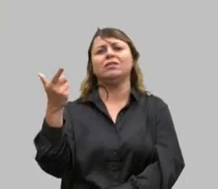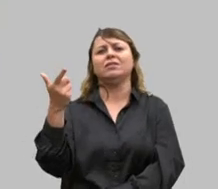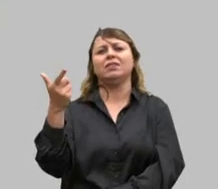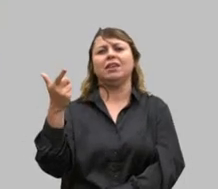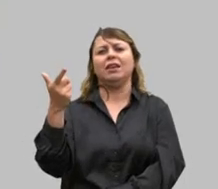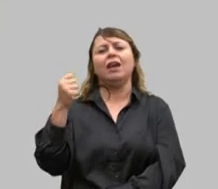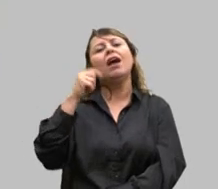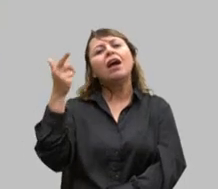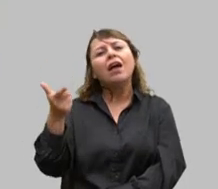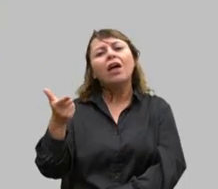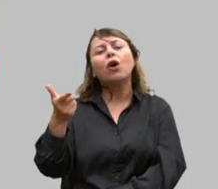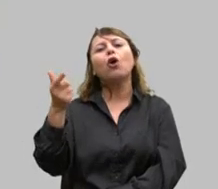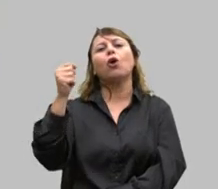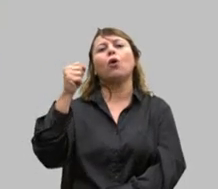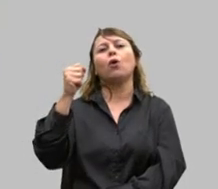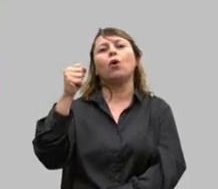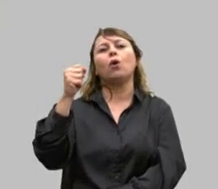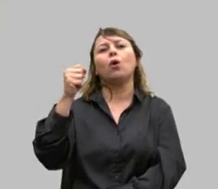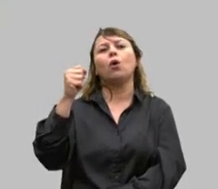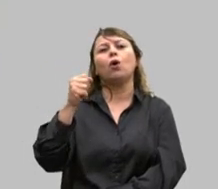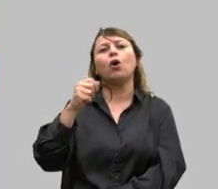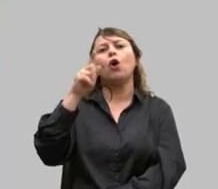vereador Guarani